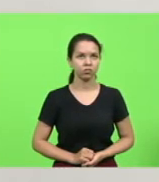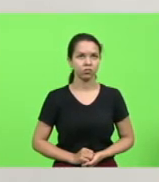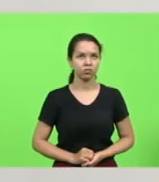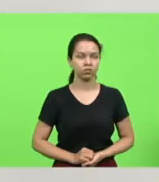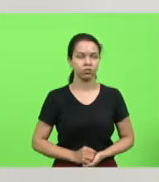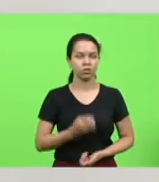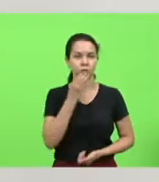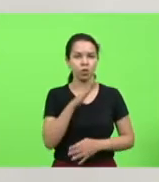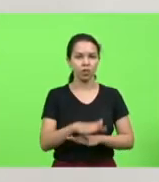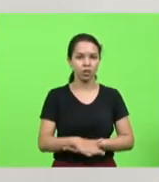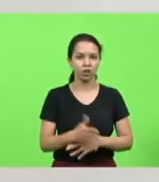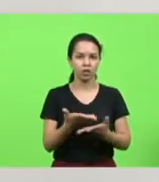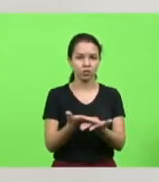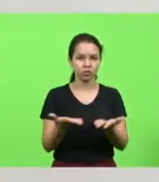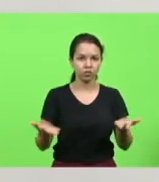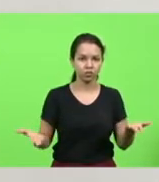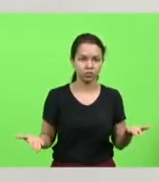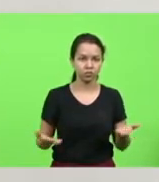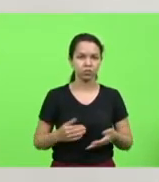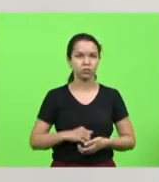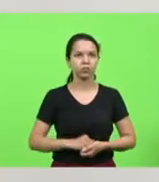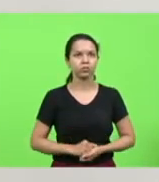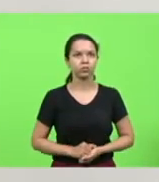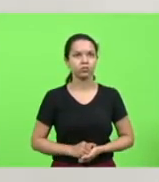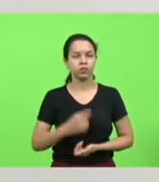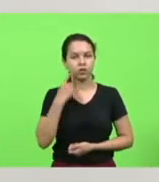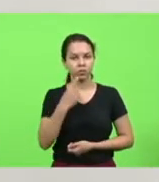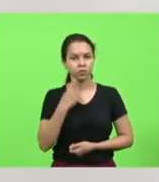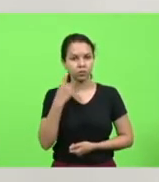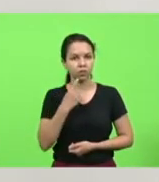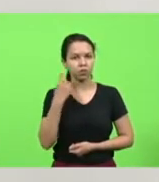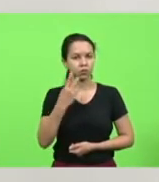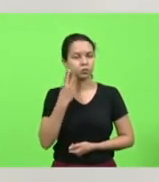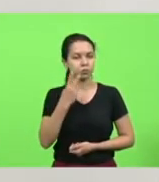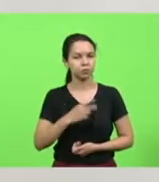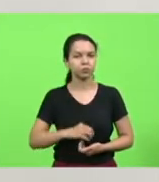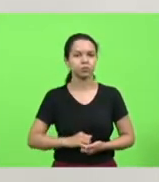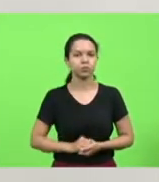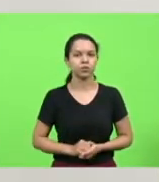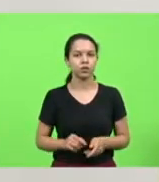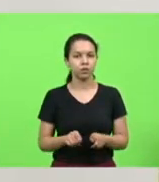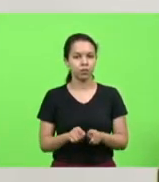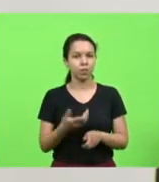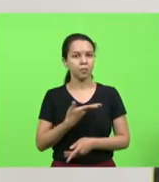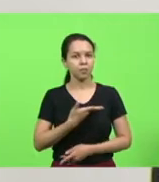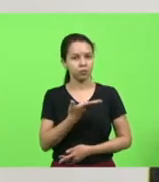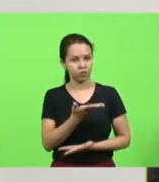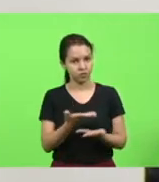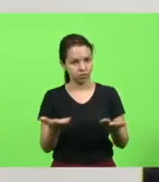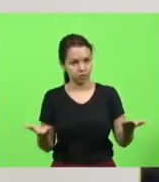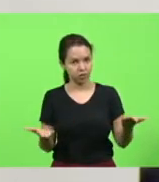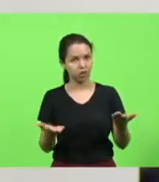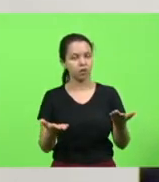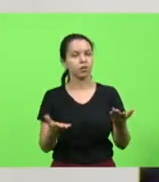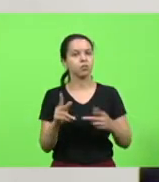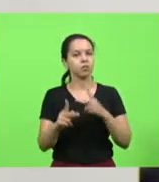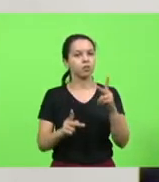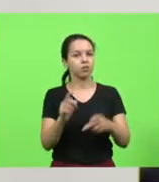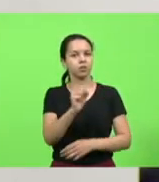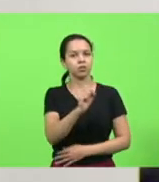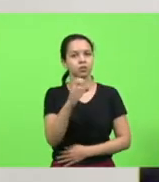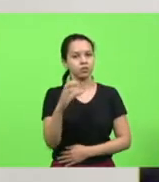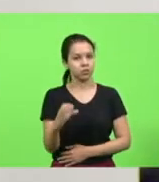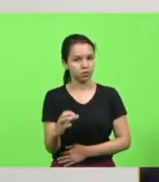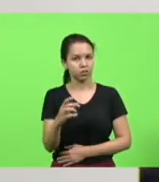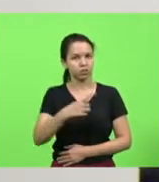Muito boa tarde aos nobres colegas parlamentares, ao amigo catarinense. Sempre